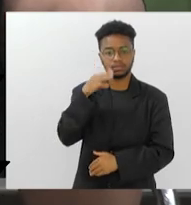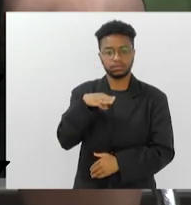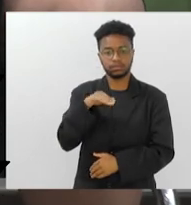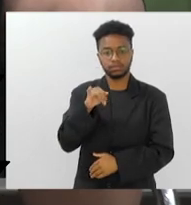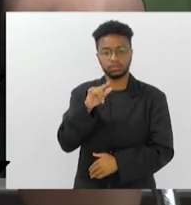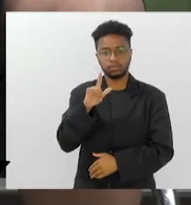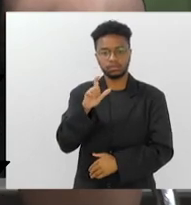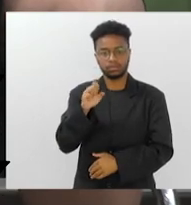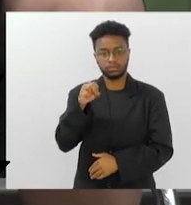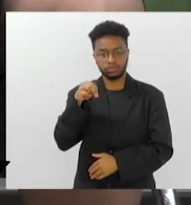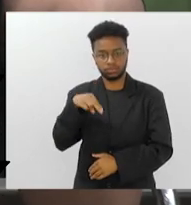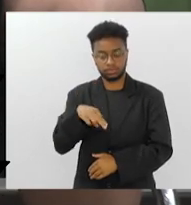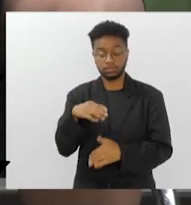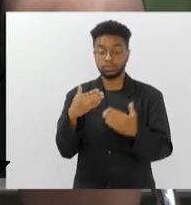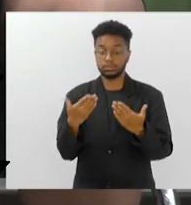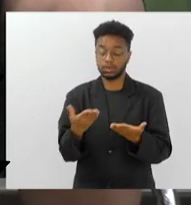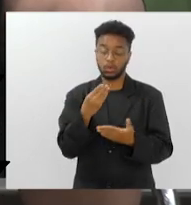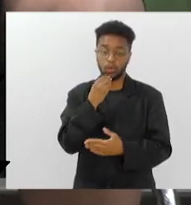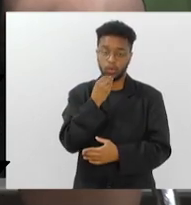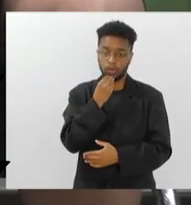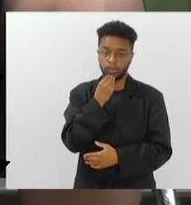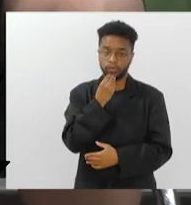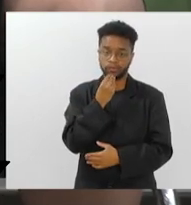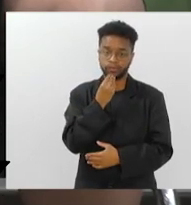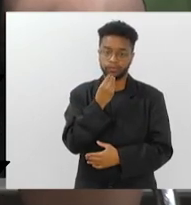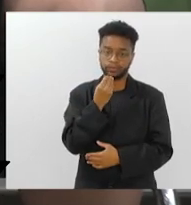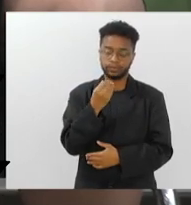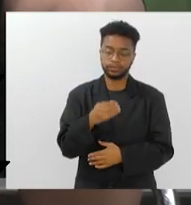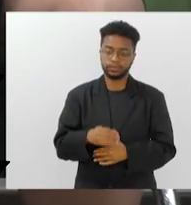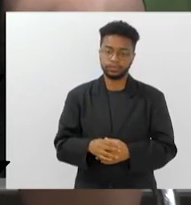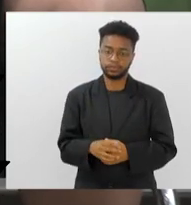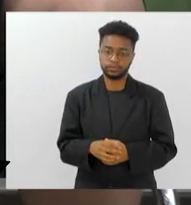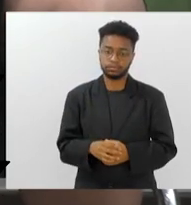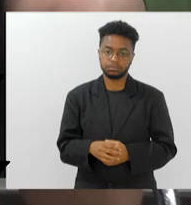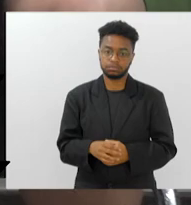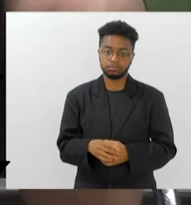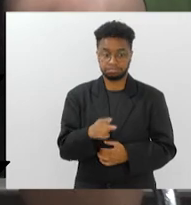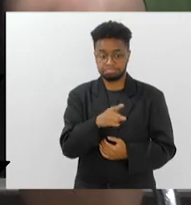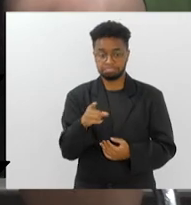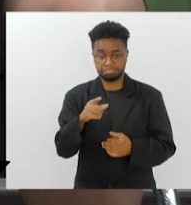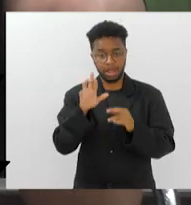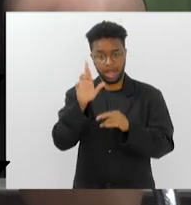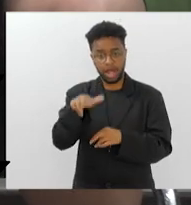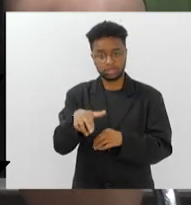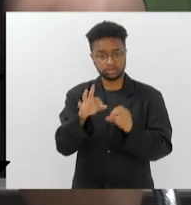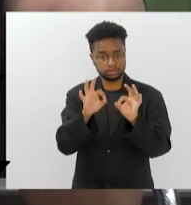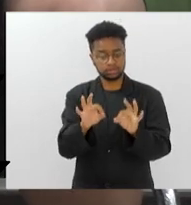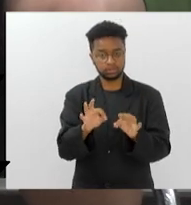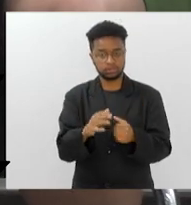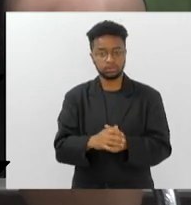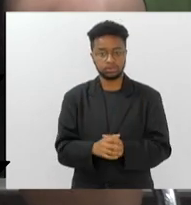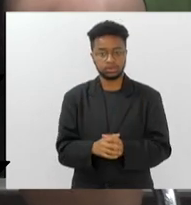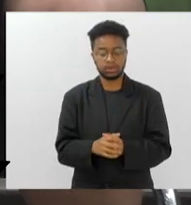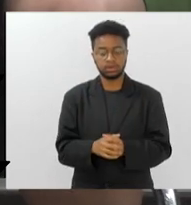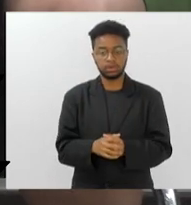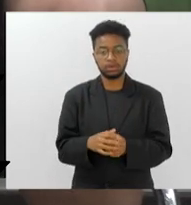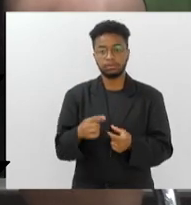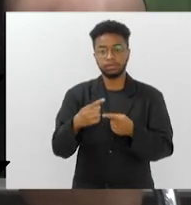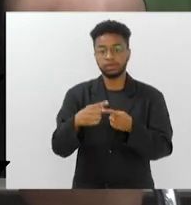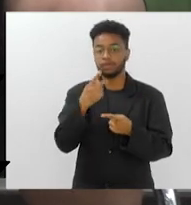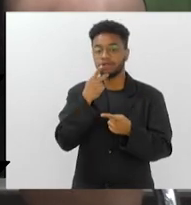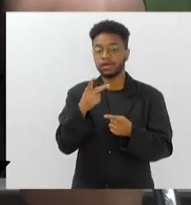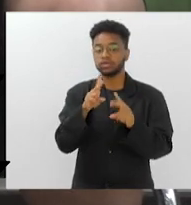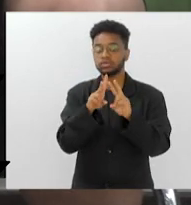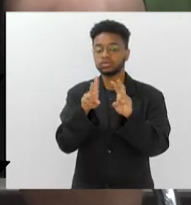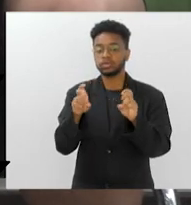eh e evidentemente tem todas todos vocês têm razão se trata de liberar as